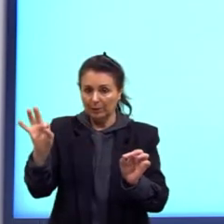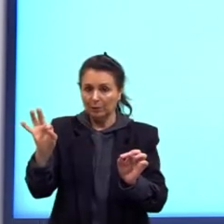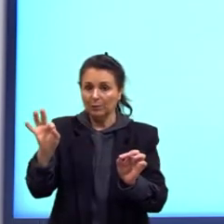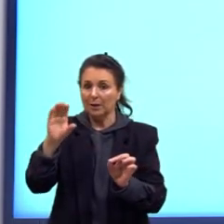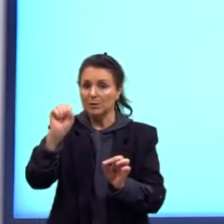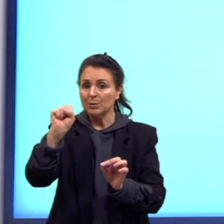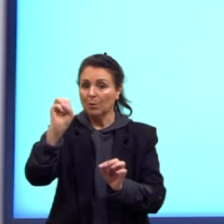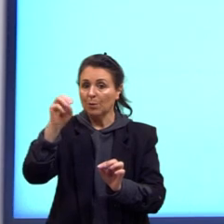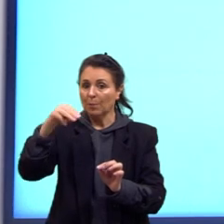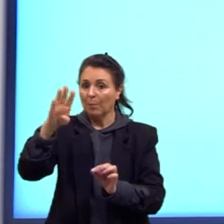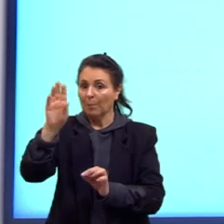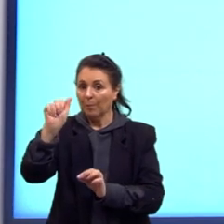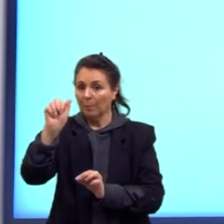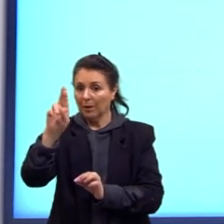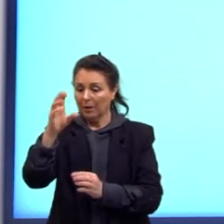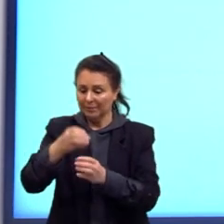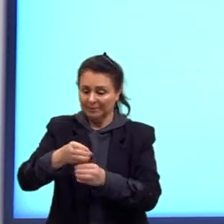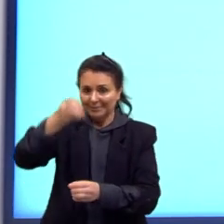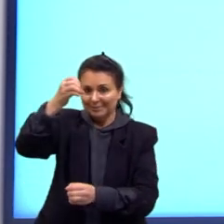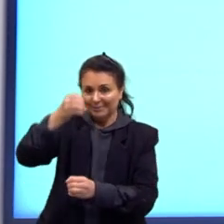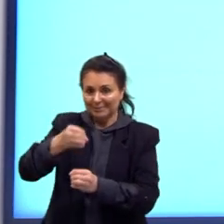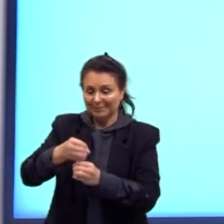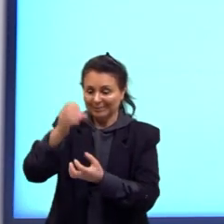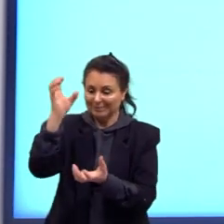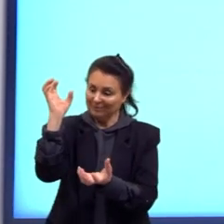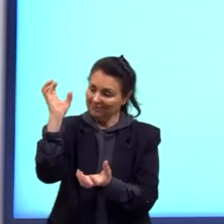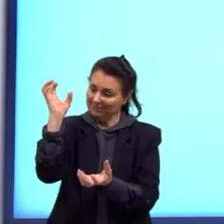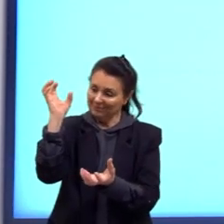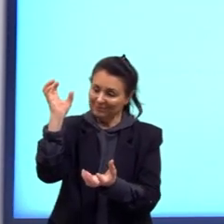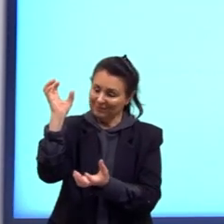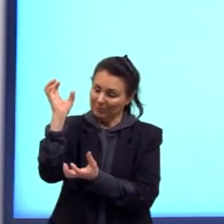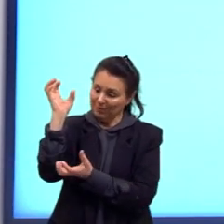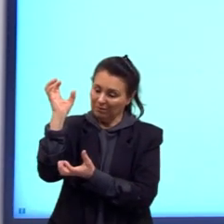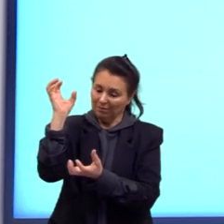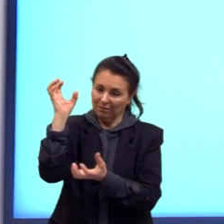sombra então formamos esta proporção